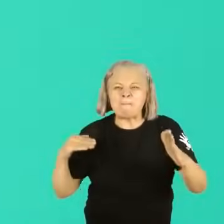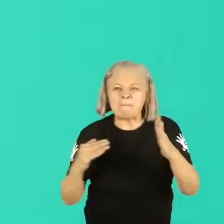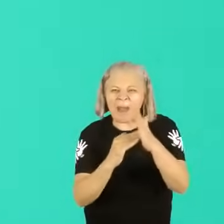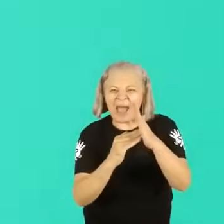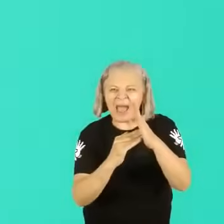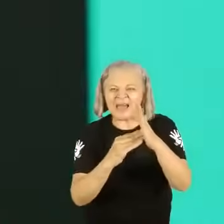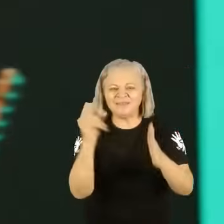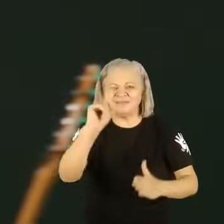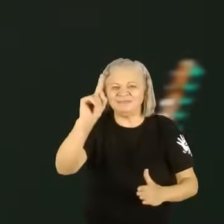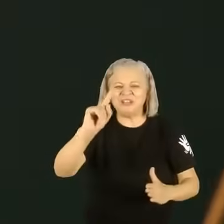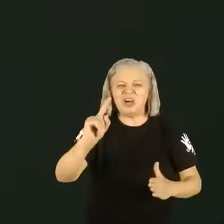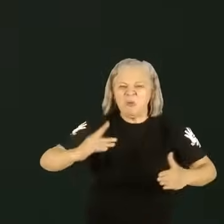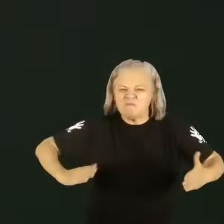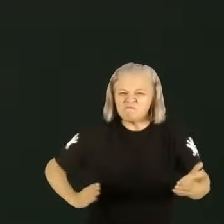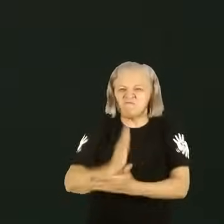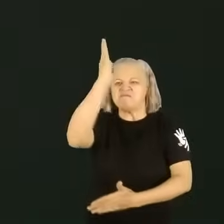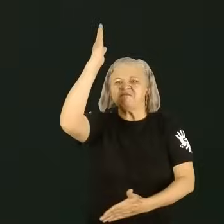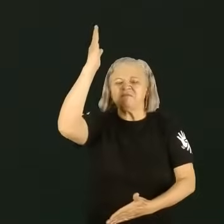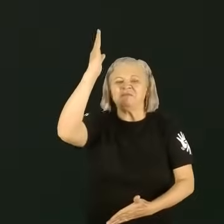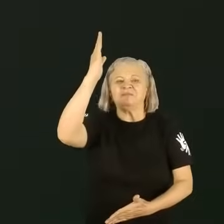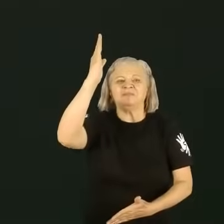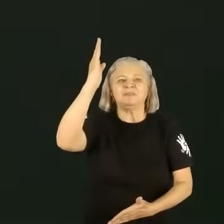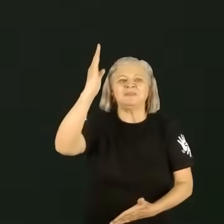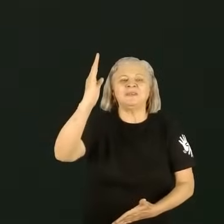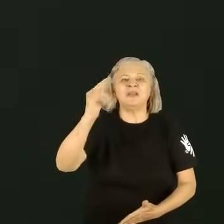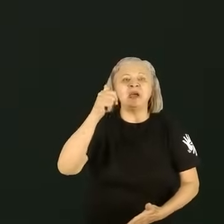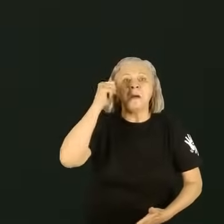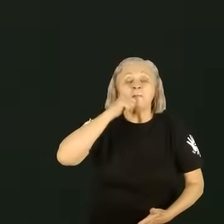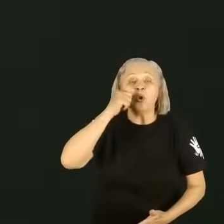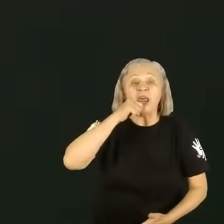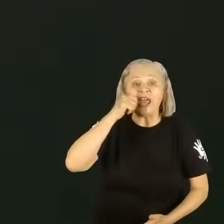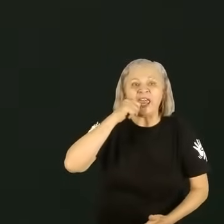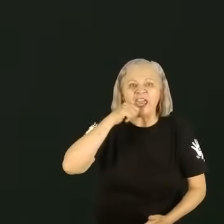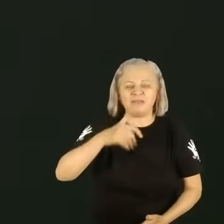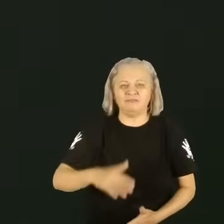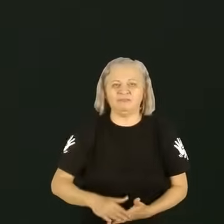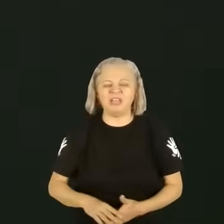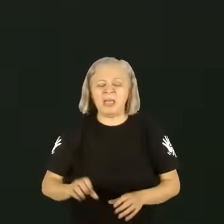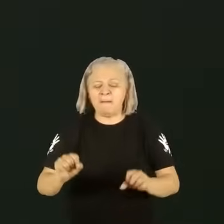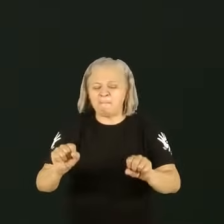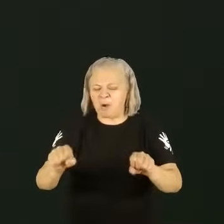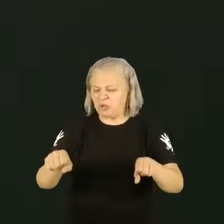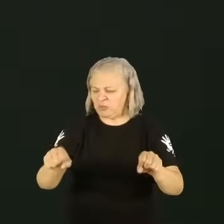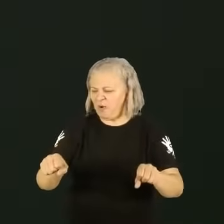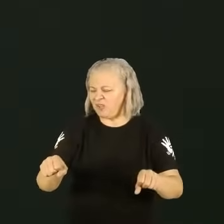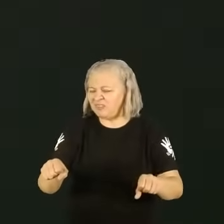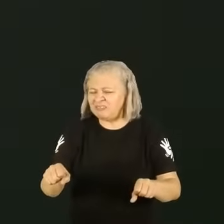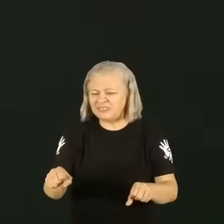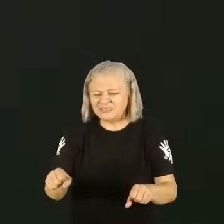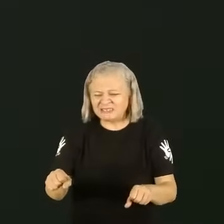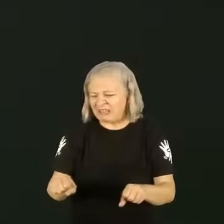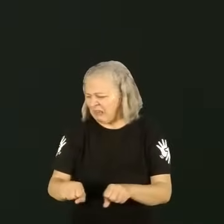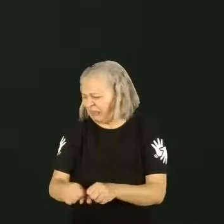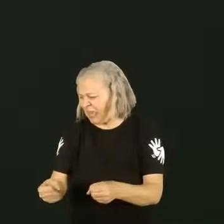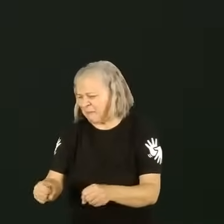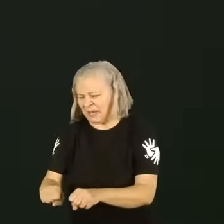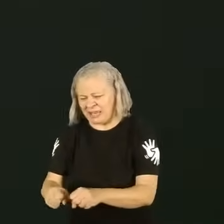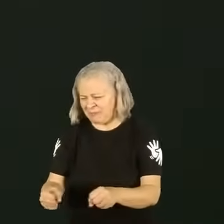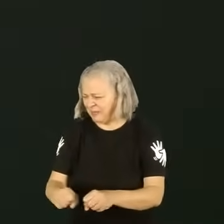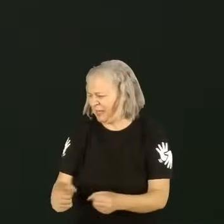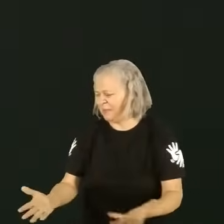para a igreja, ela vinha para o culto, ela ouvia uma palavra e quer dizer: está amarrado motoquinha, eu quero é Honda